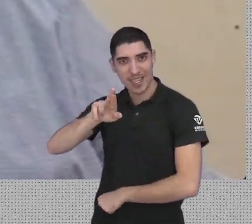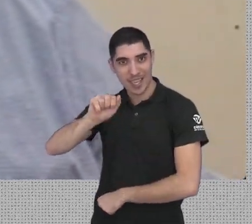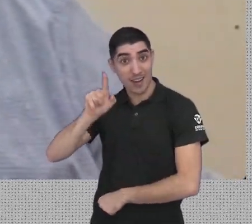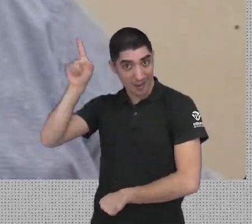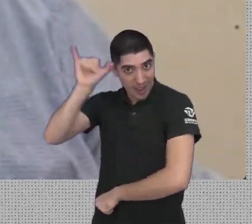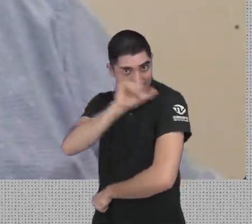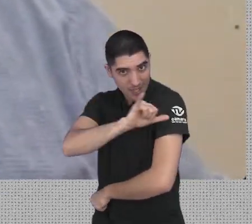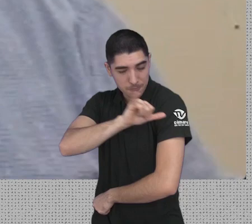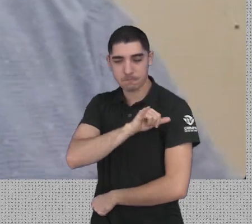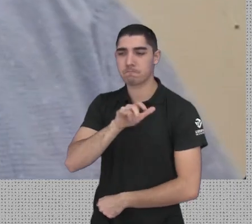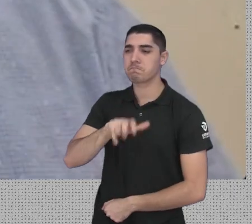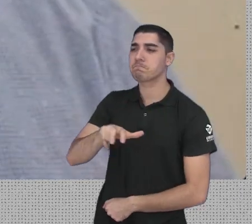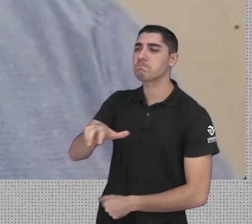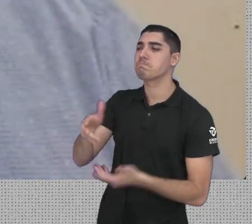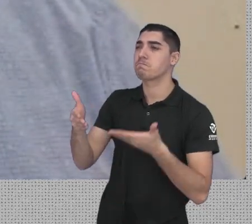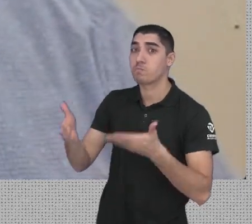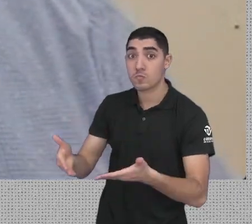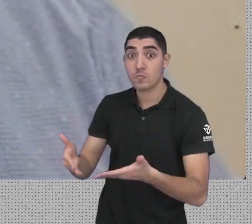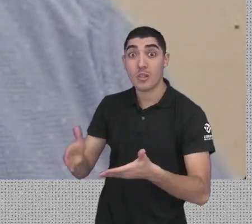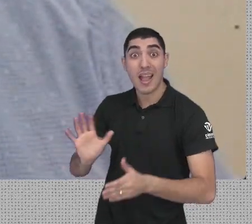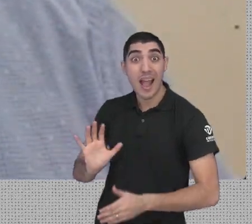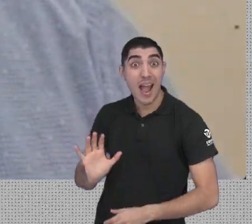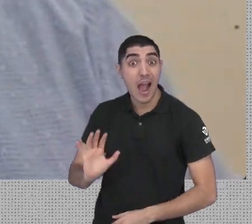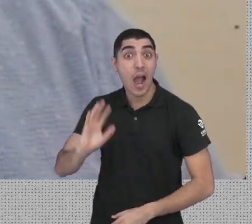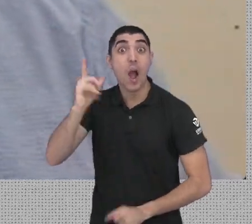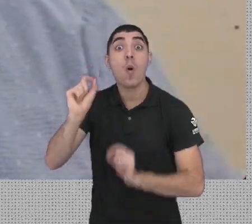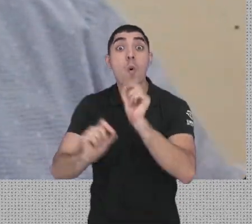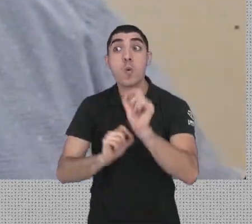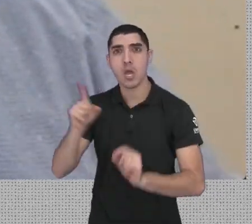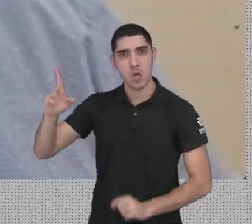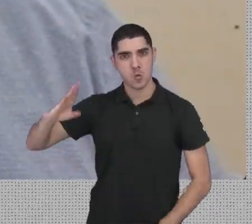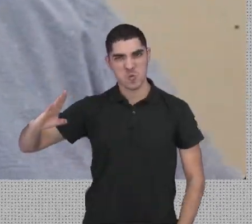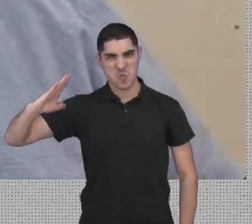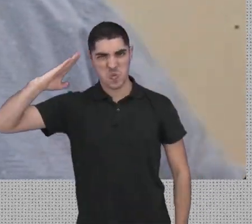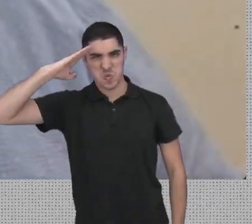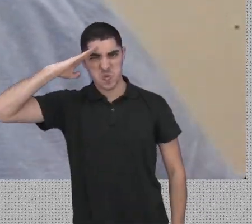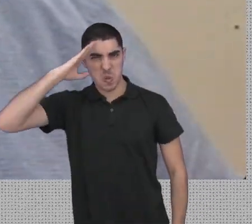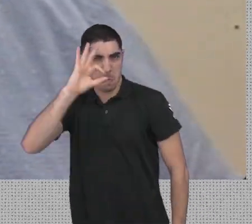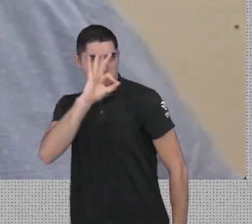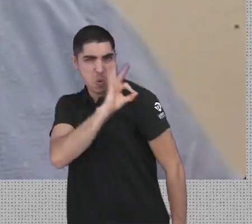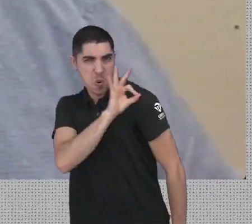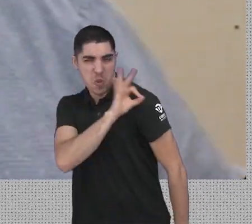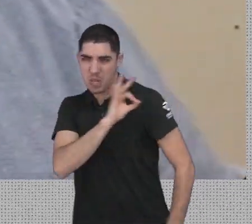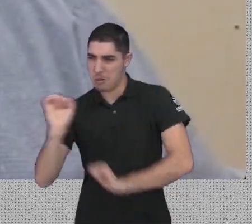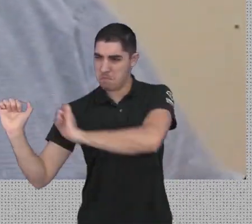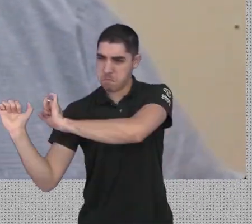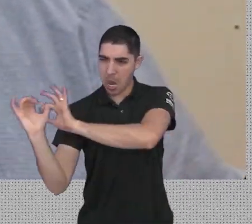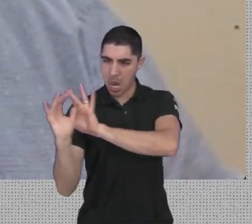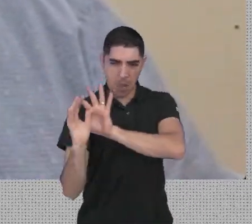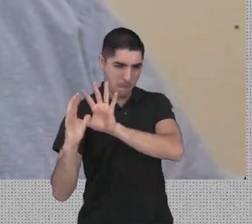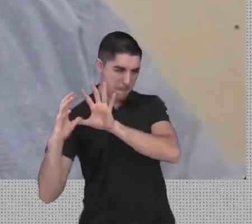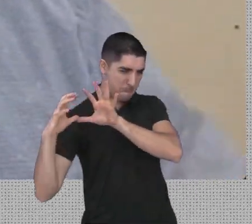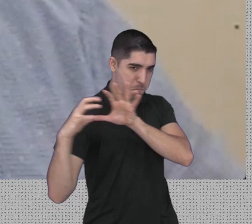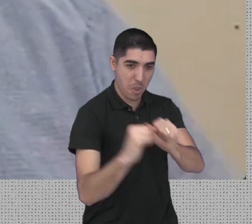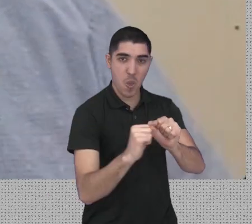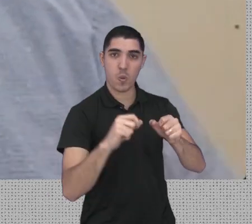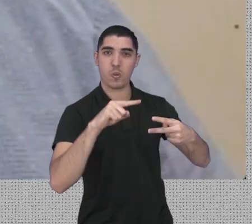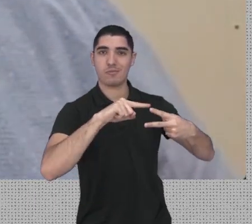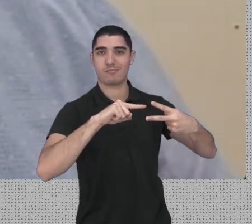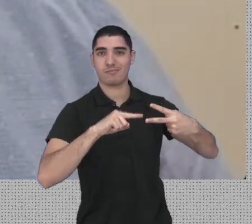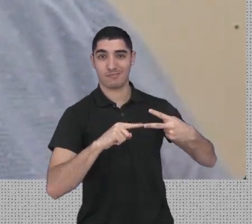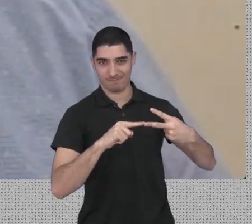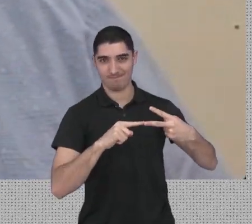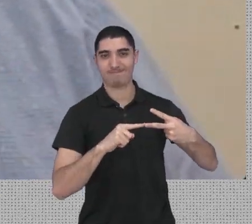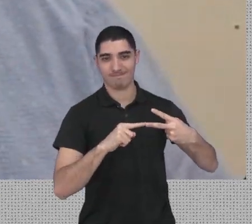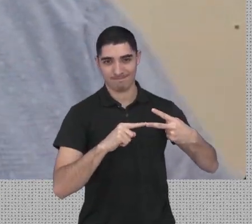Avenida Atlântica, eles são tiroteados por forças do Exército, da Polícia, do Rio de Janeiro, sediado no Rio de